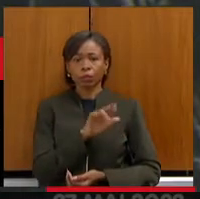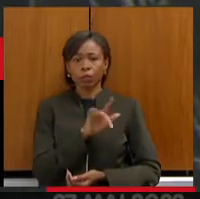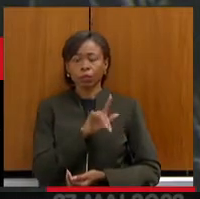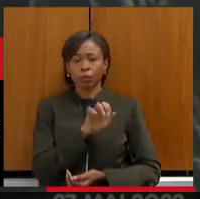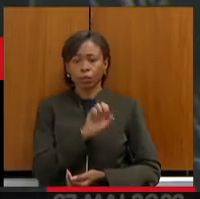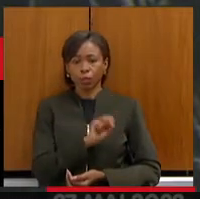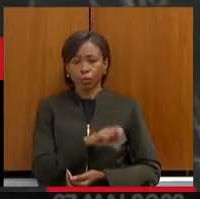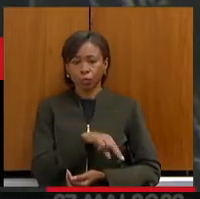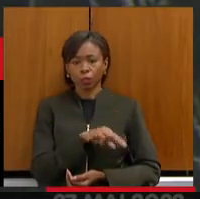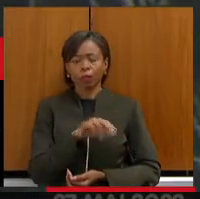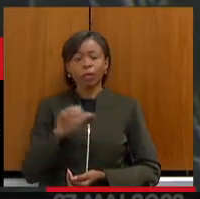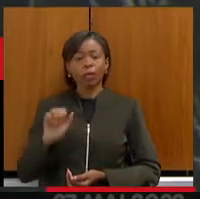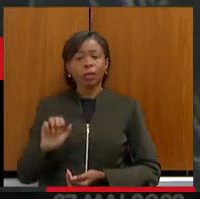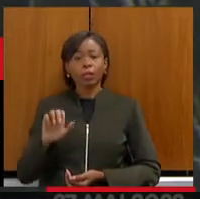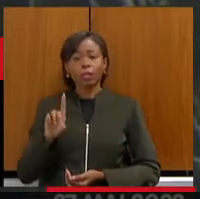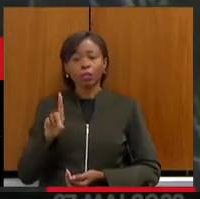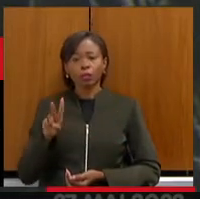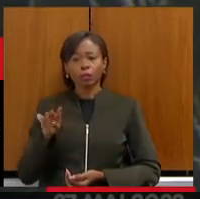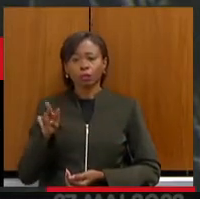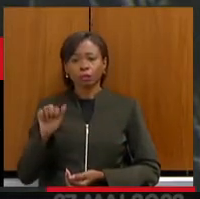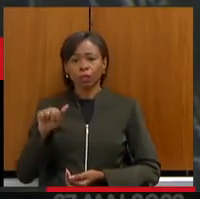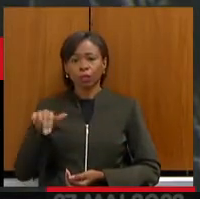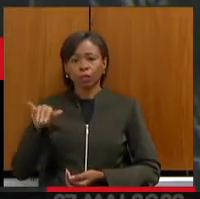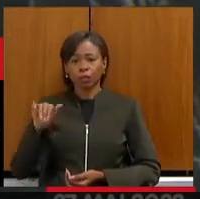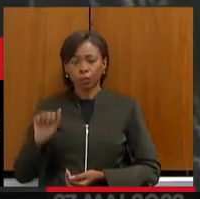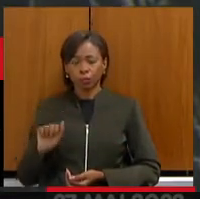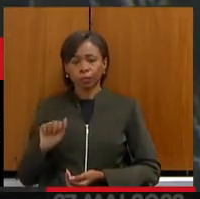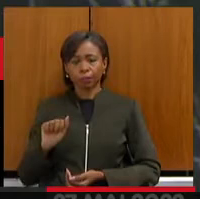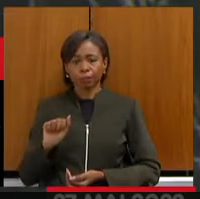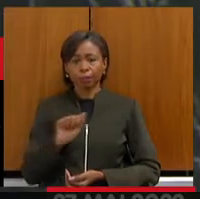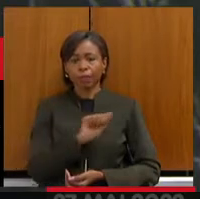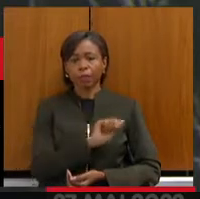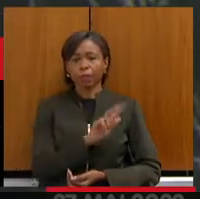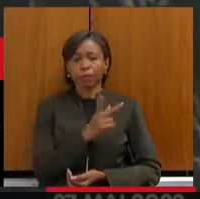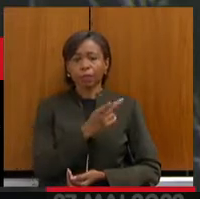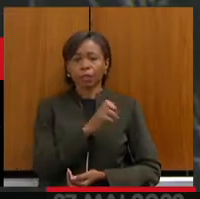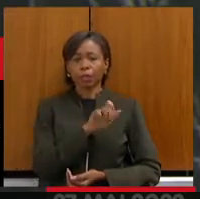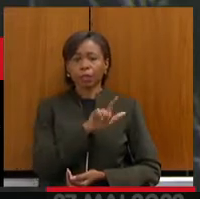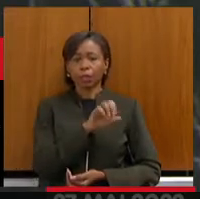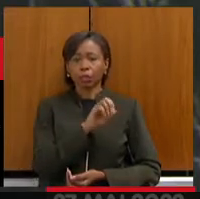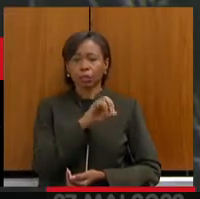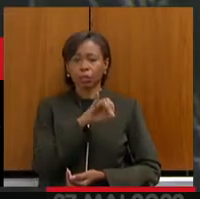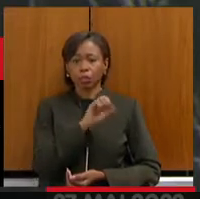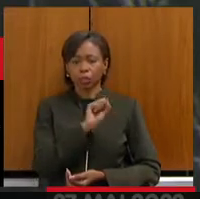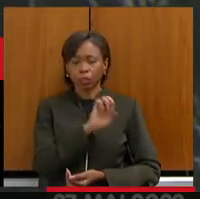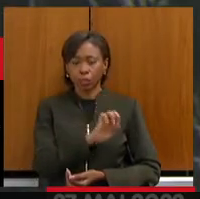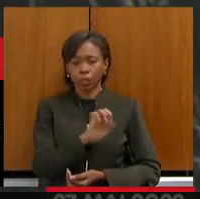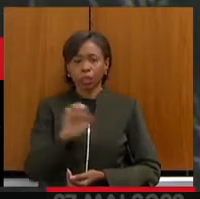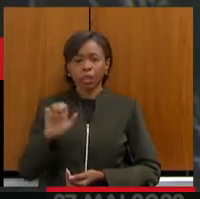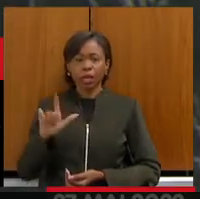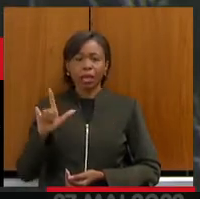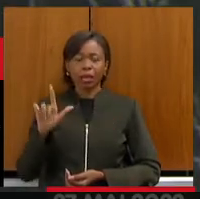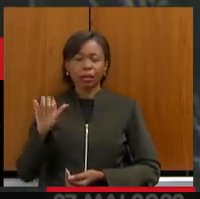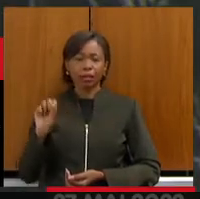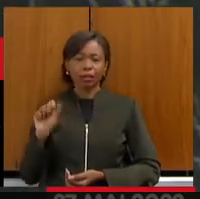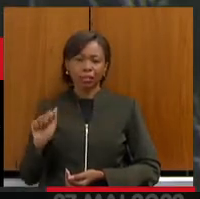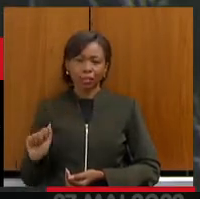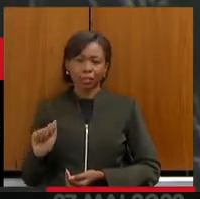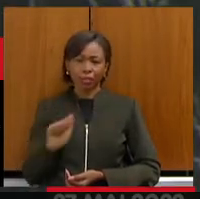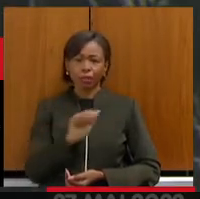Elivânia Felícia Braz Eloise Almeida dos Santos Elza Melo